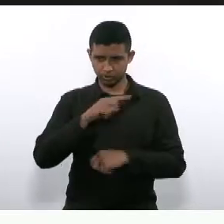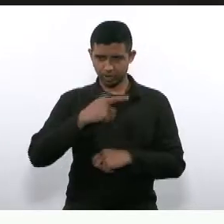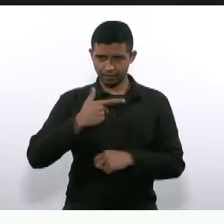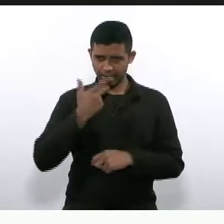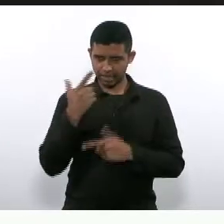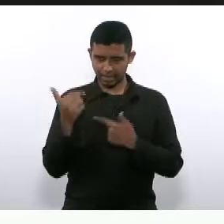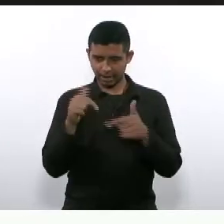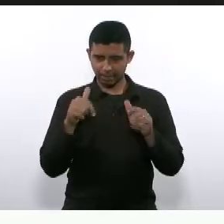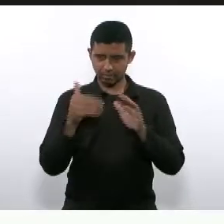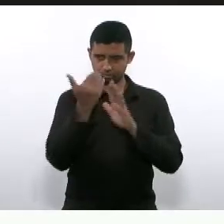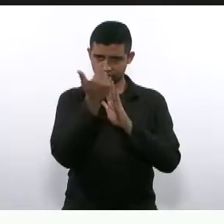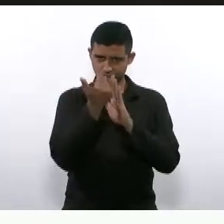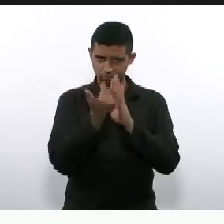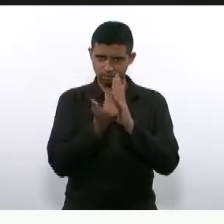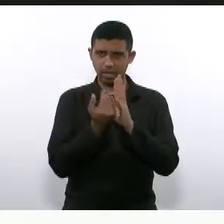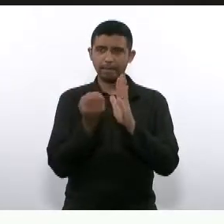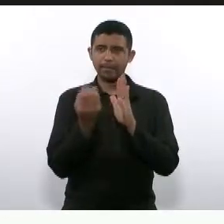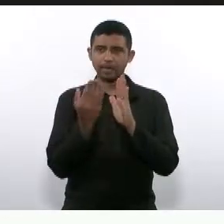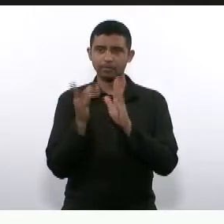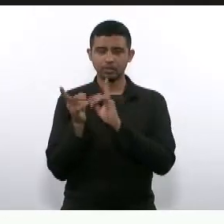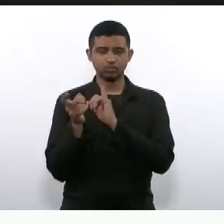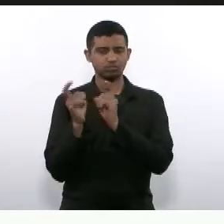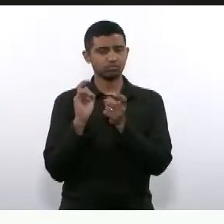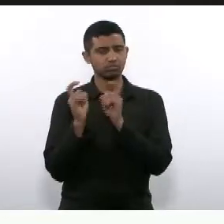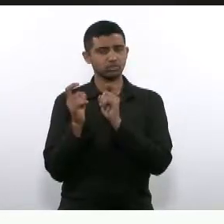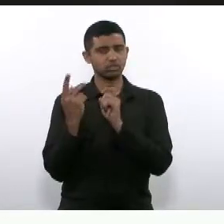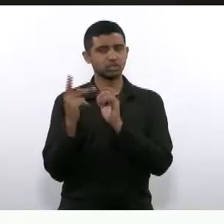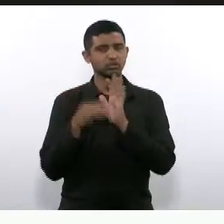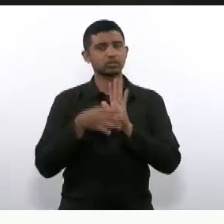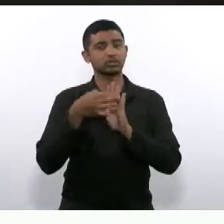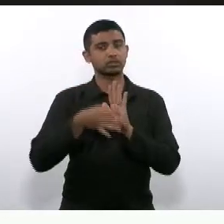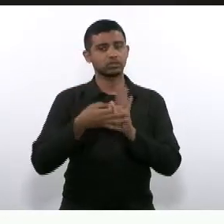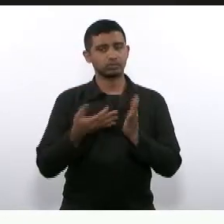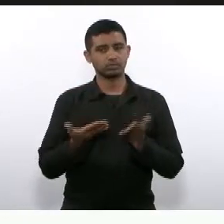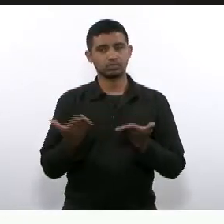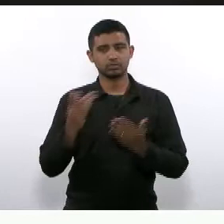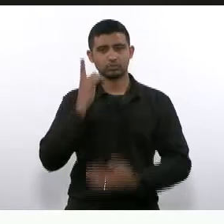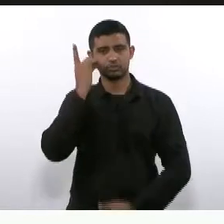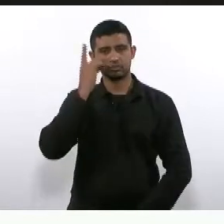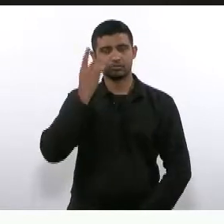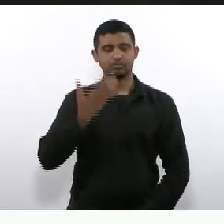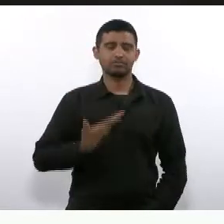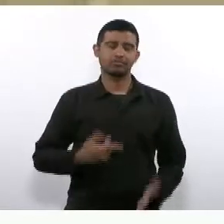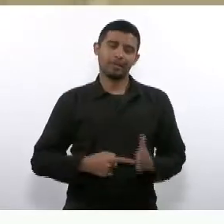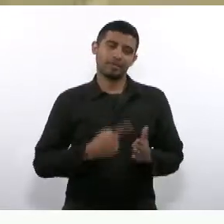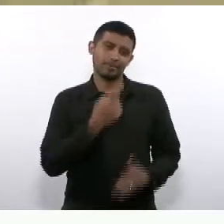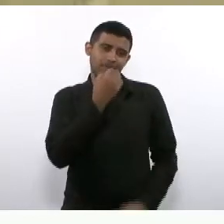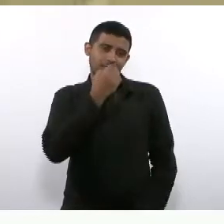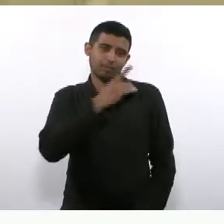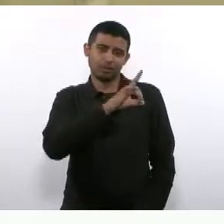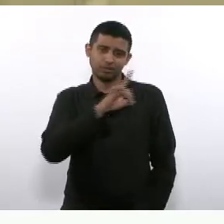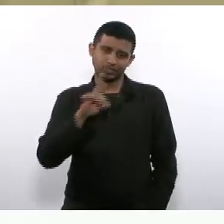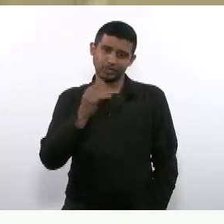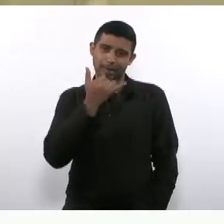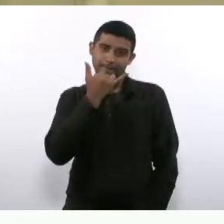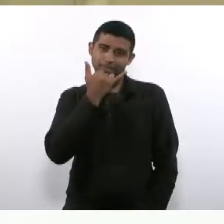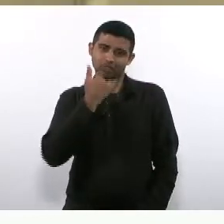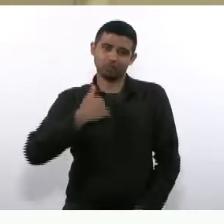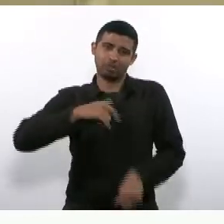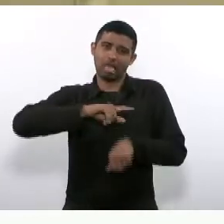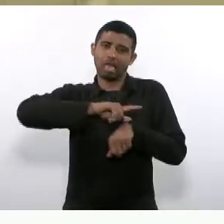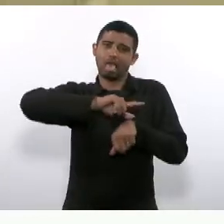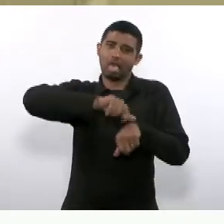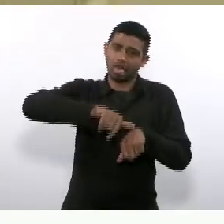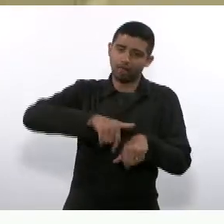ordem para a reconsideração da sua sugestão. Deputado Chicão Bulhões. Bom, primeiro, bom dia, me desculpar aqui pelo meu